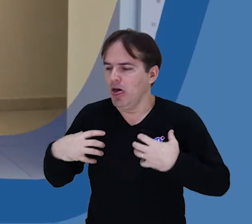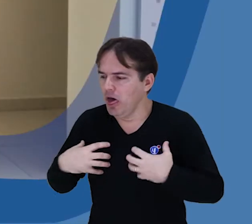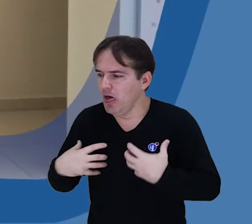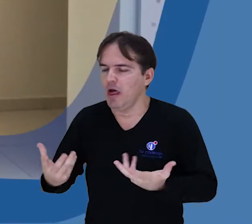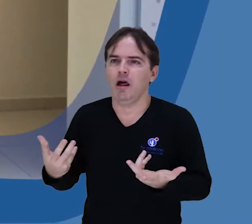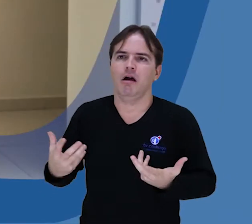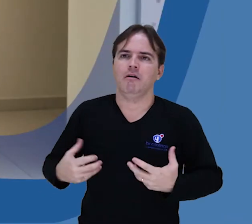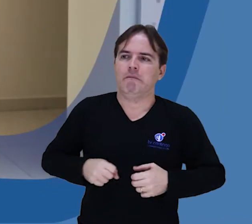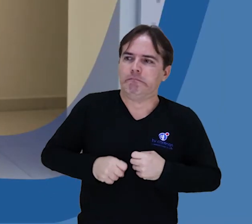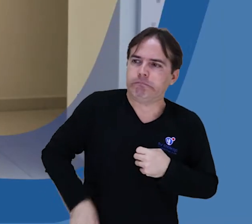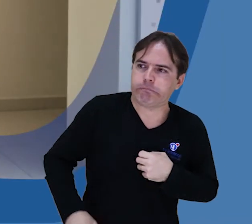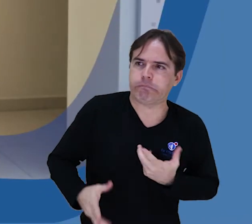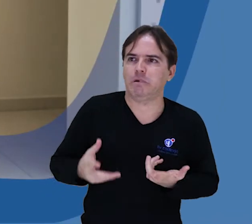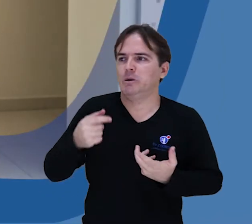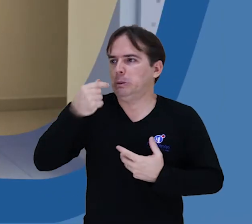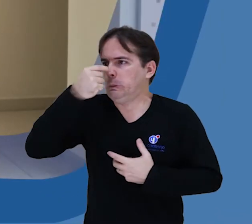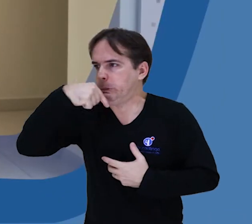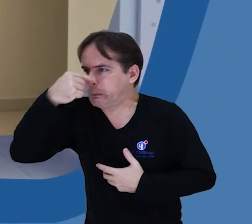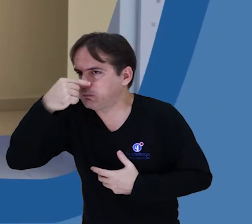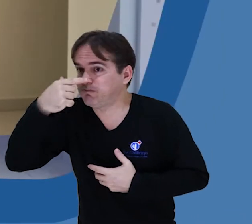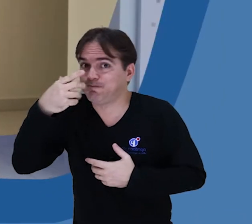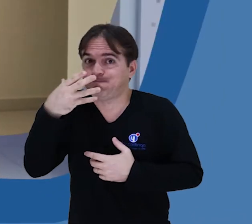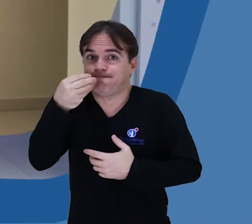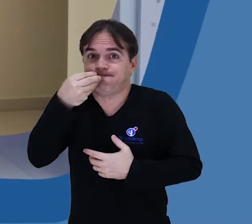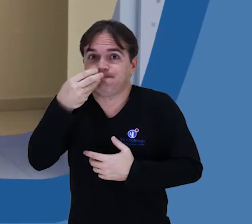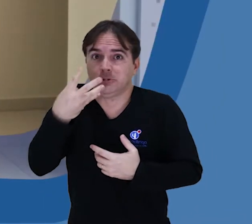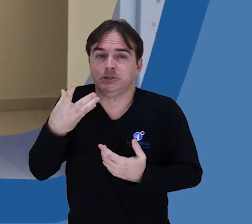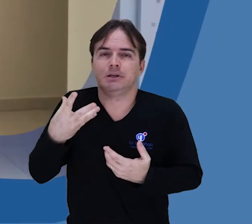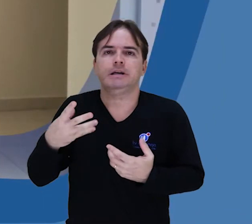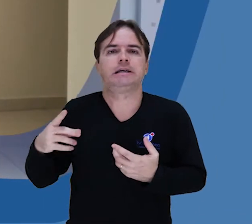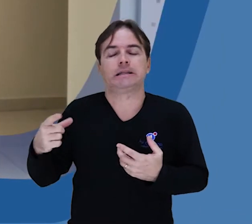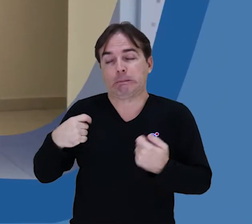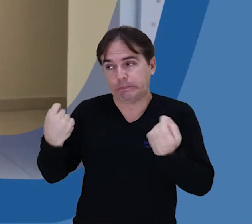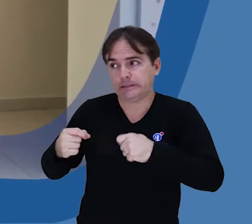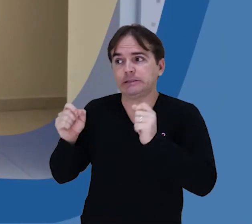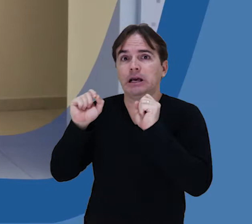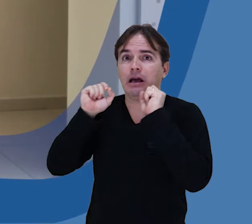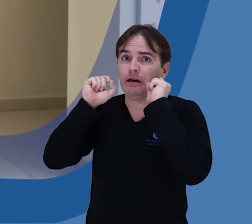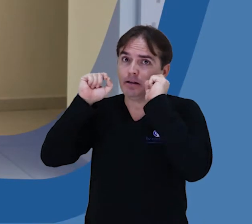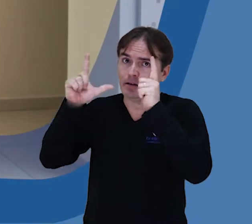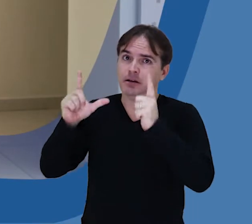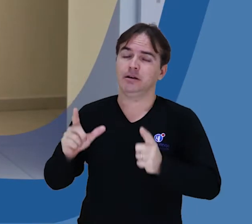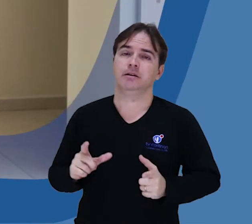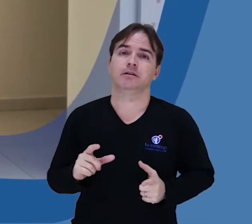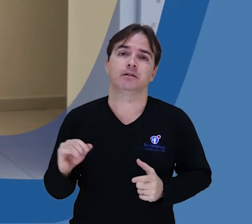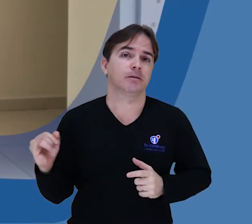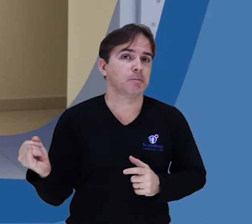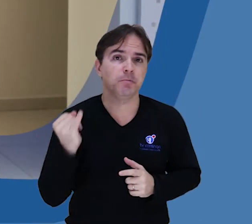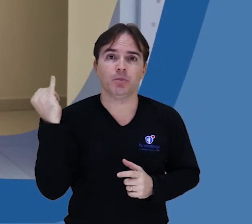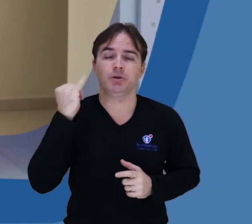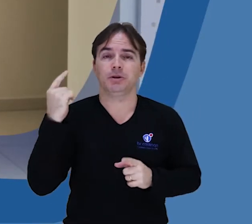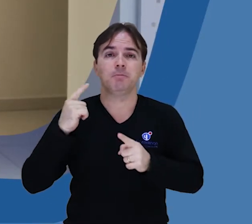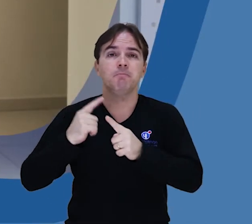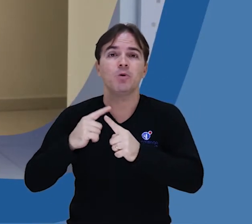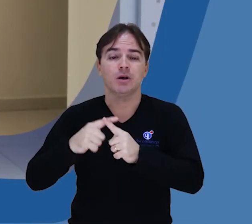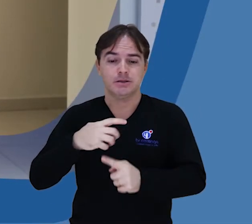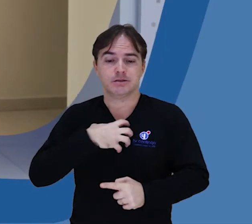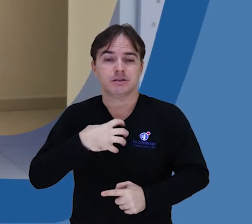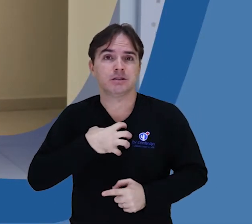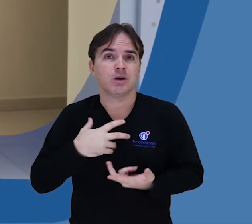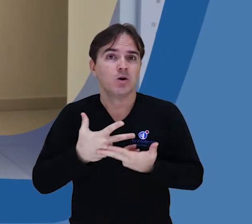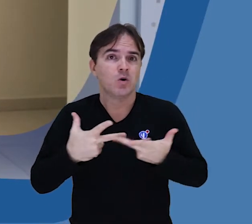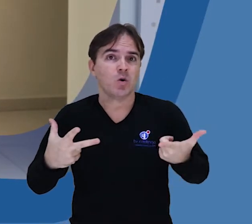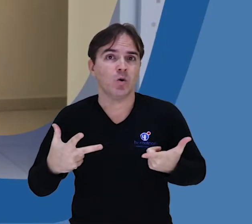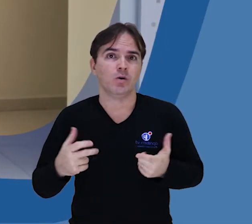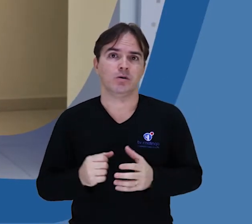coriza, ok? Bom, todos devem ficar atentos a estes sintomas, em